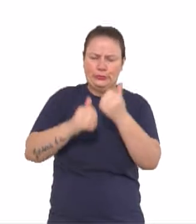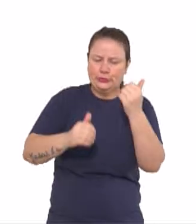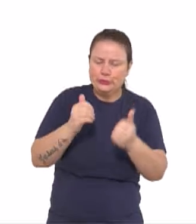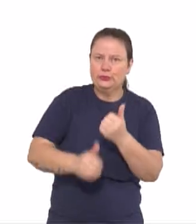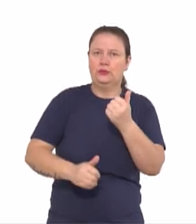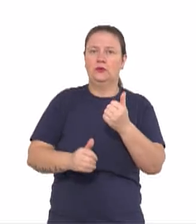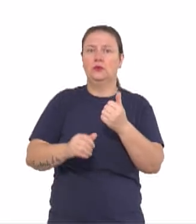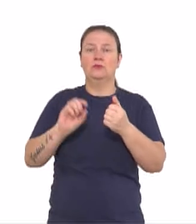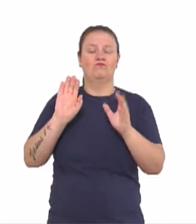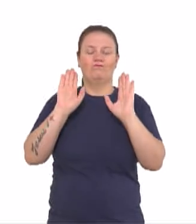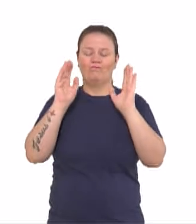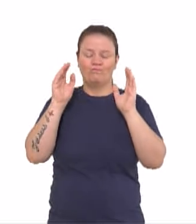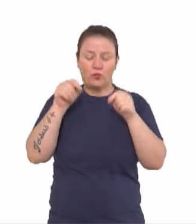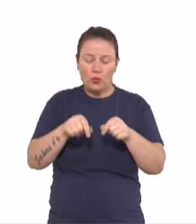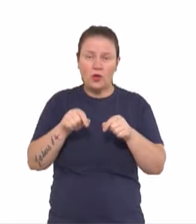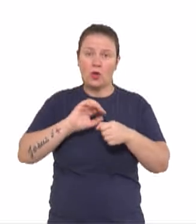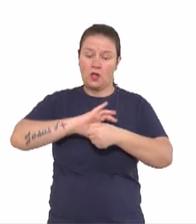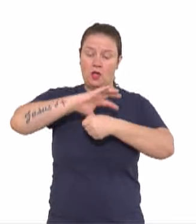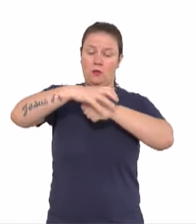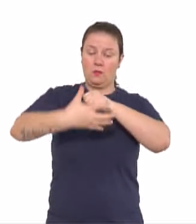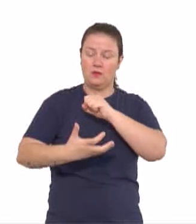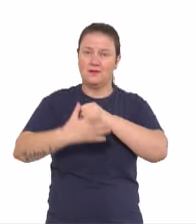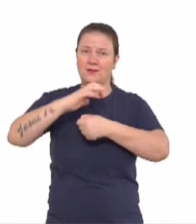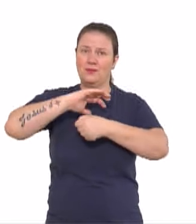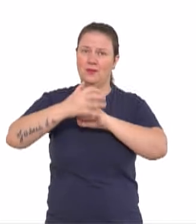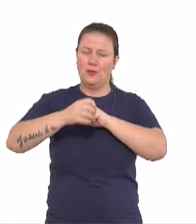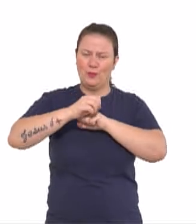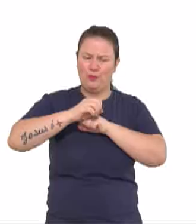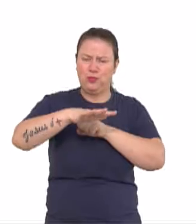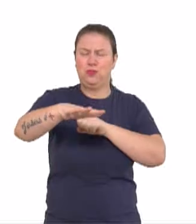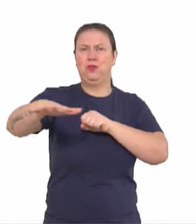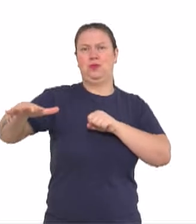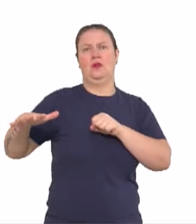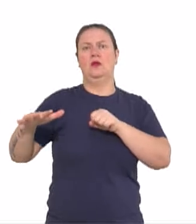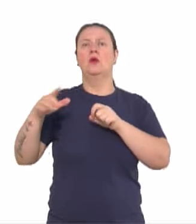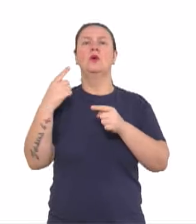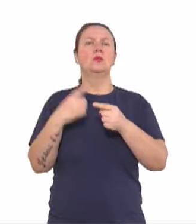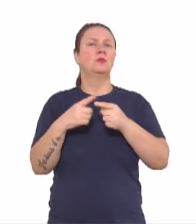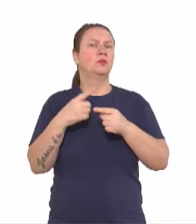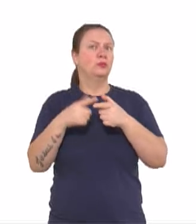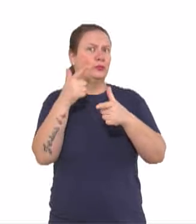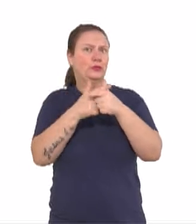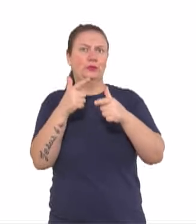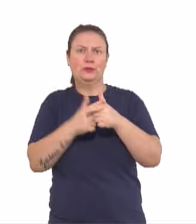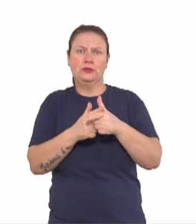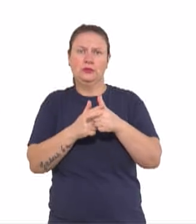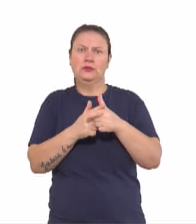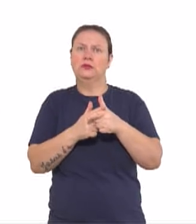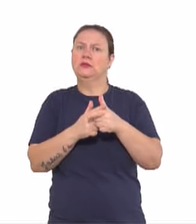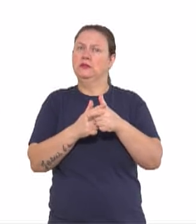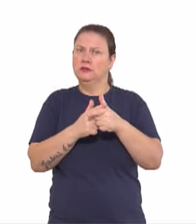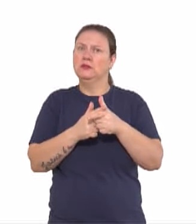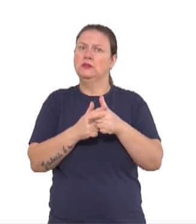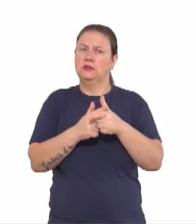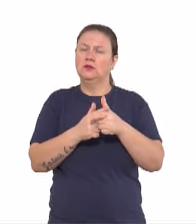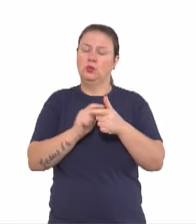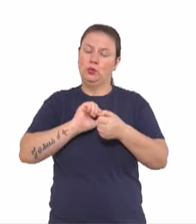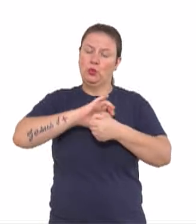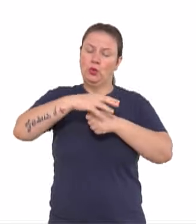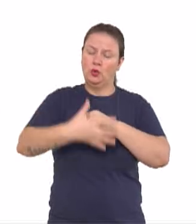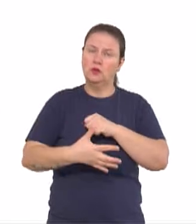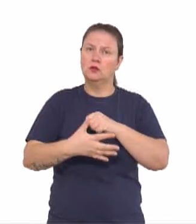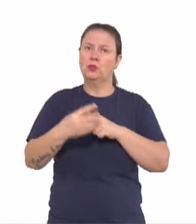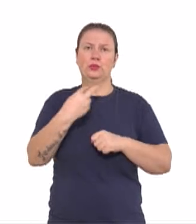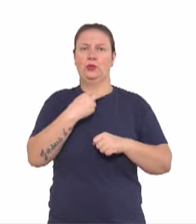da pandemia, porque existe uma pandemia causada pelo novo coronavírus, Covid-19, e não